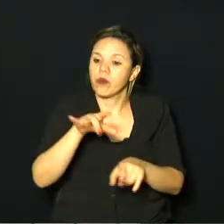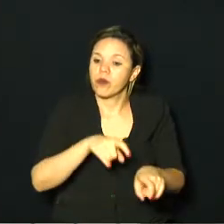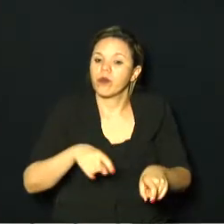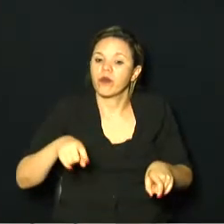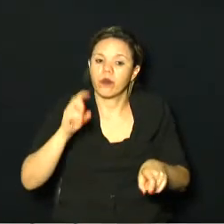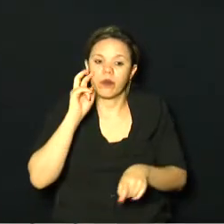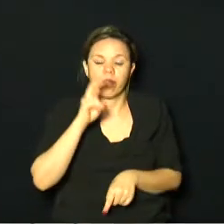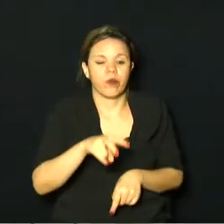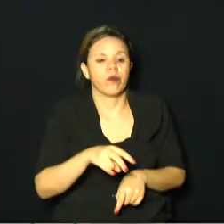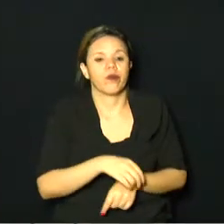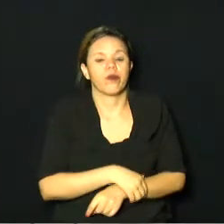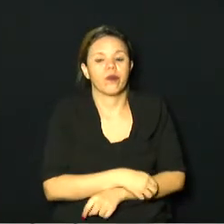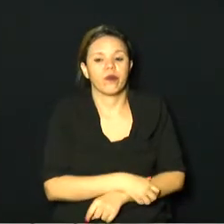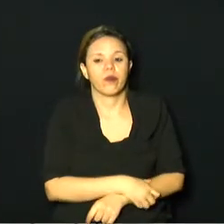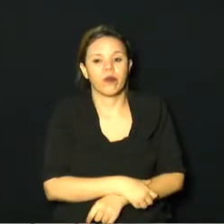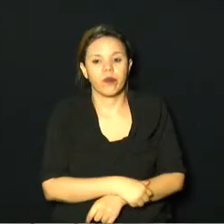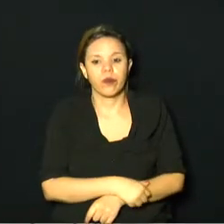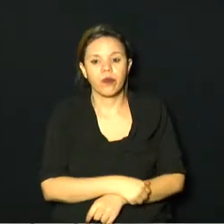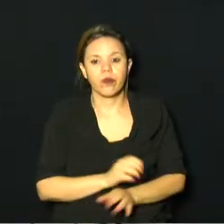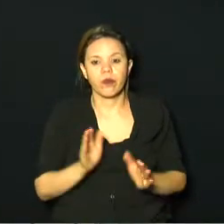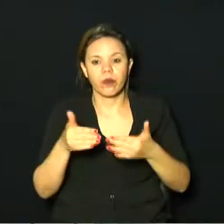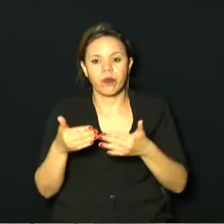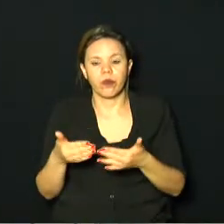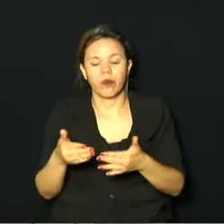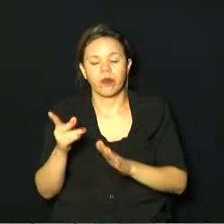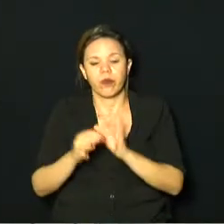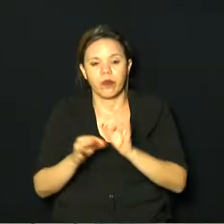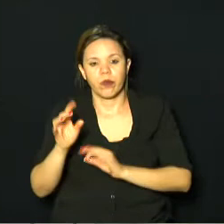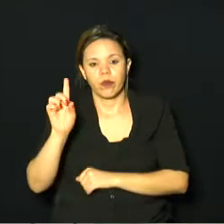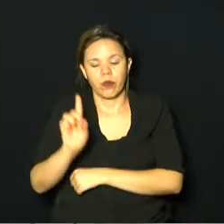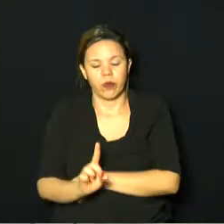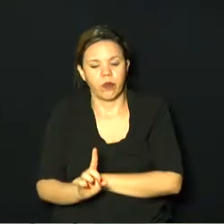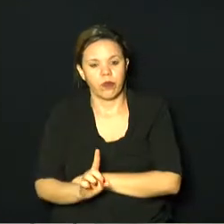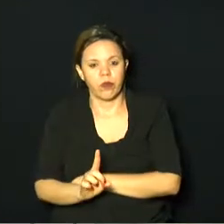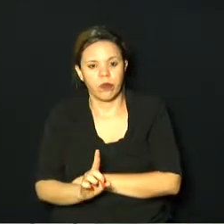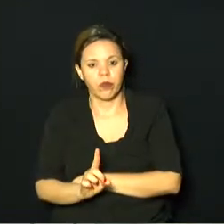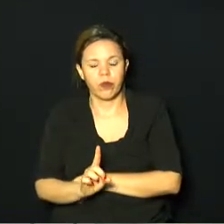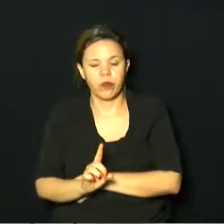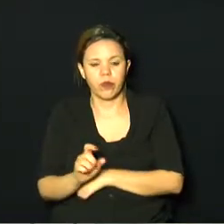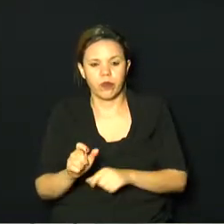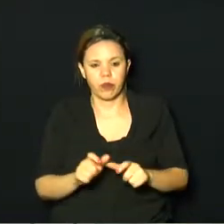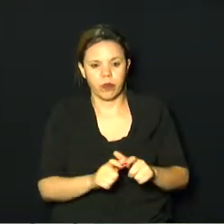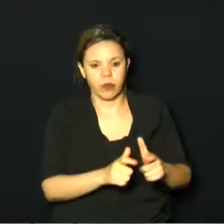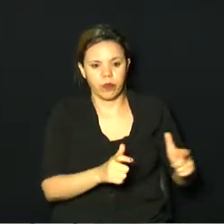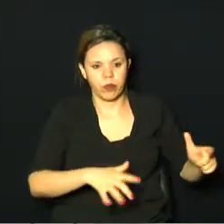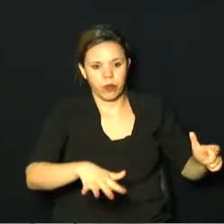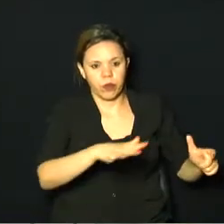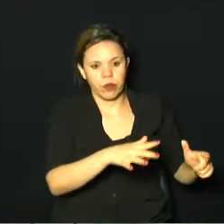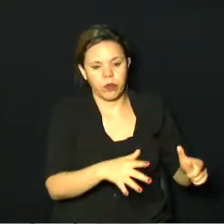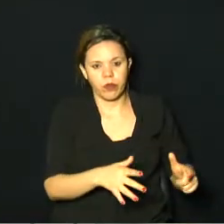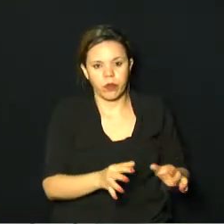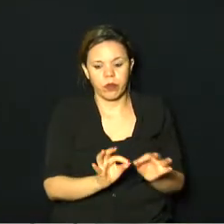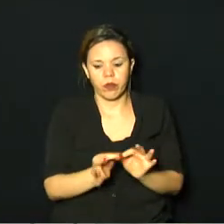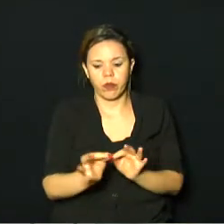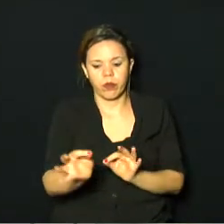viu o direcionamento do plano diretor, a ampliação do